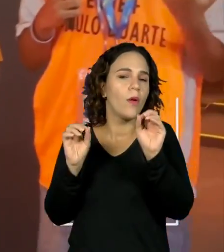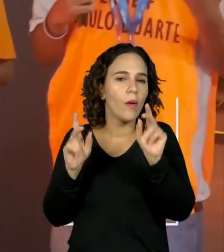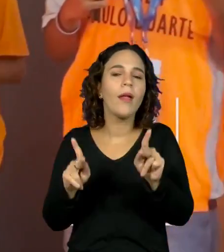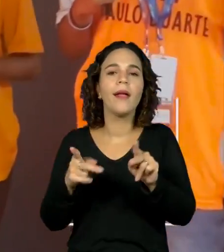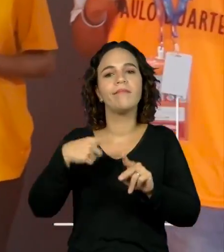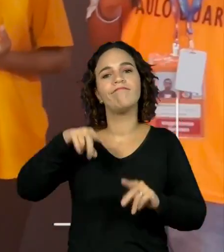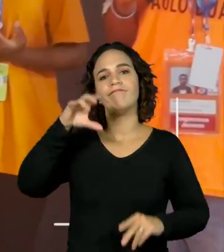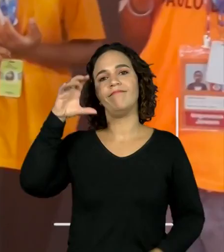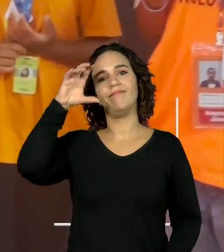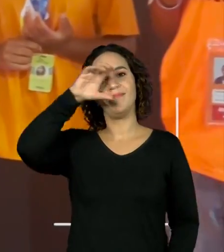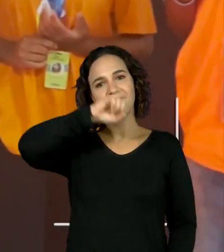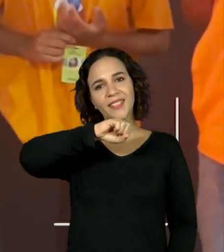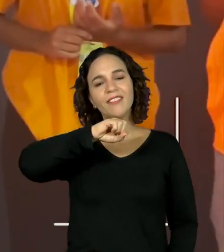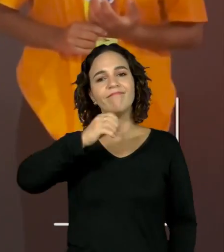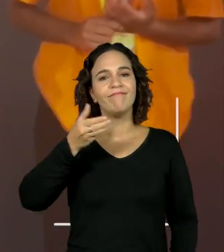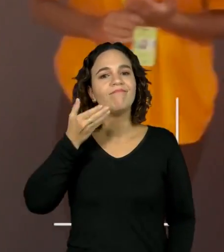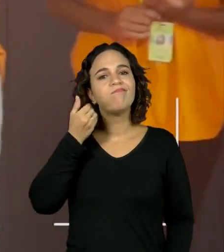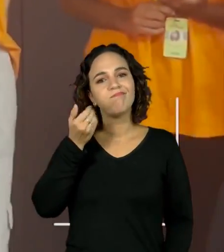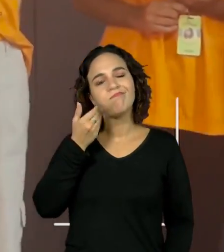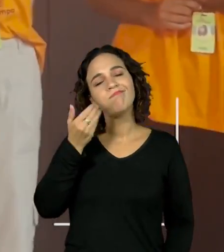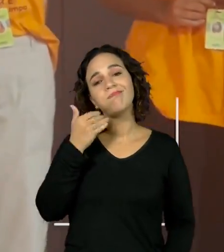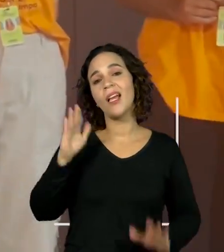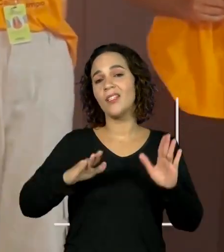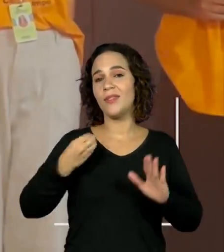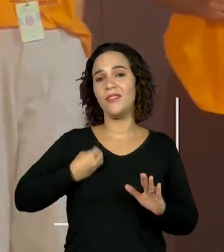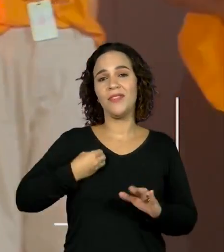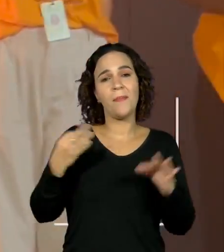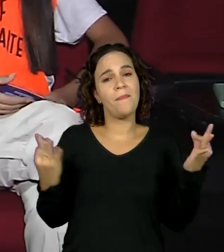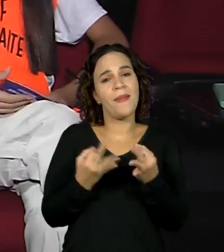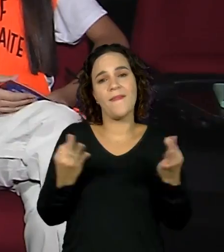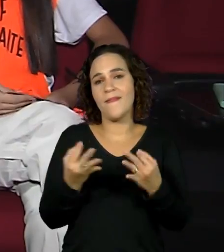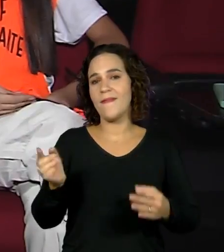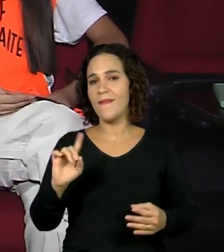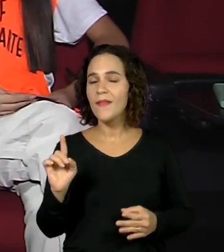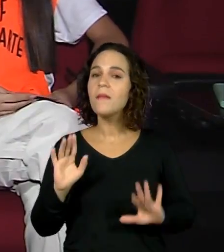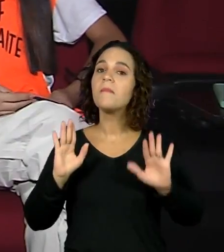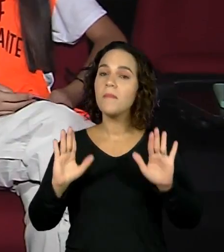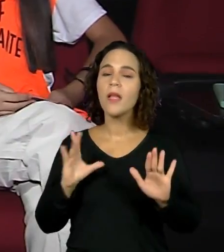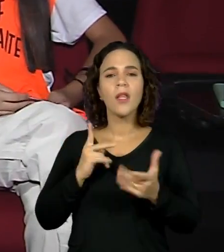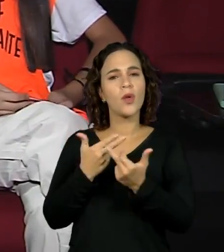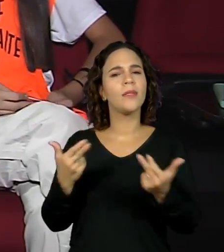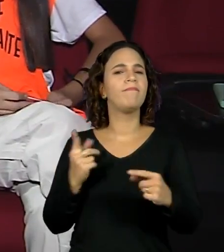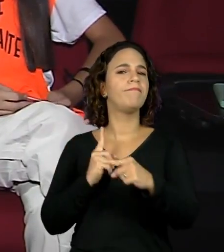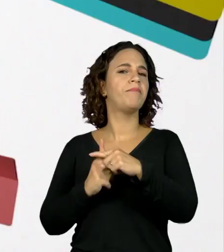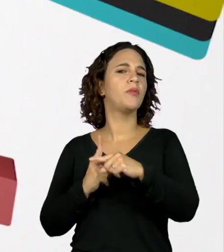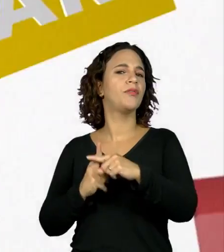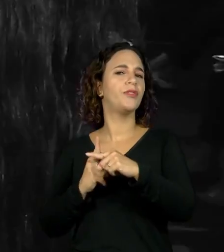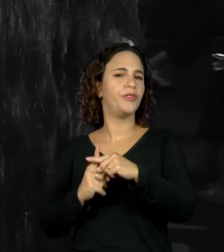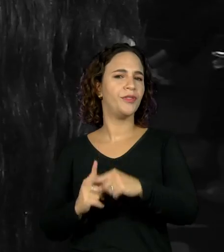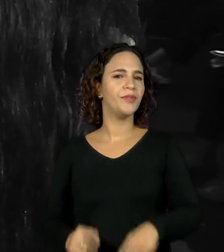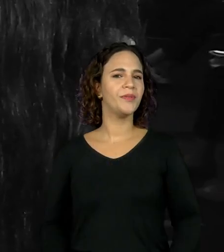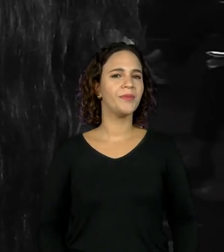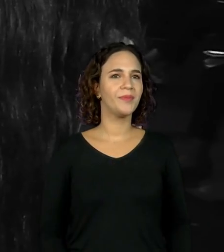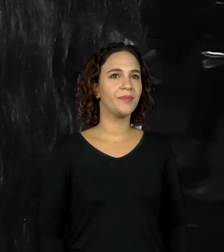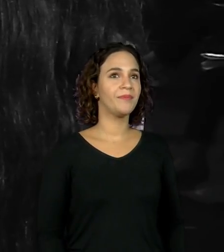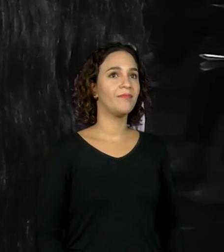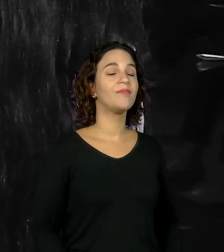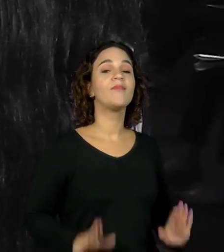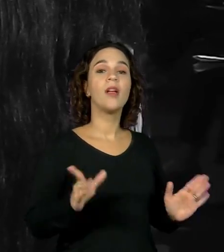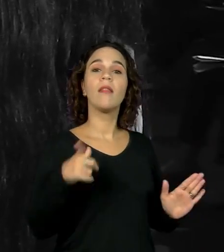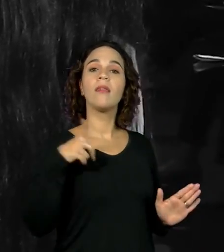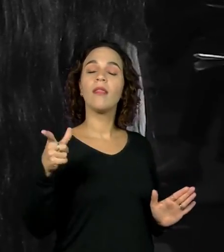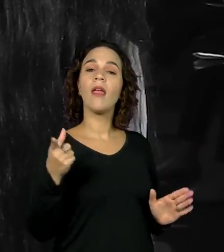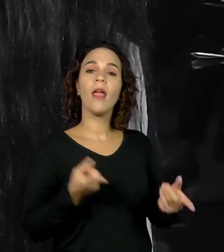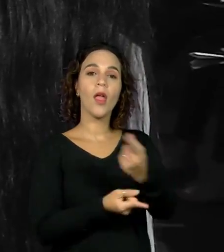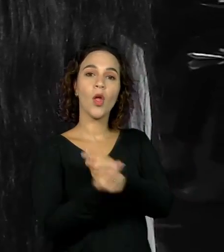de aprendizado pra gente, pra aprender que nem tudo na nossa vida vai dar certo, mas teve muita coisa boa que aconteceu também. Teremos o economista